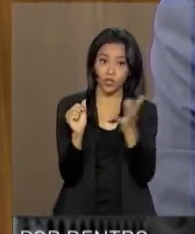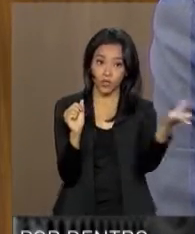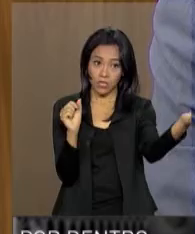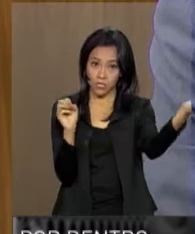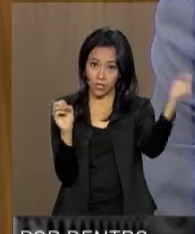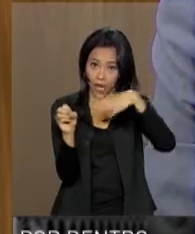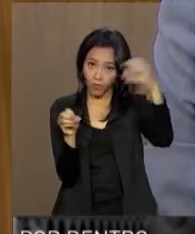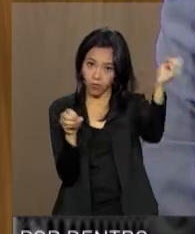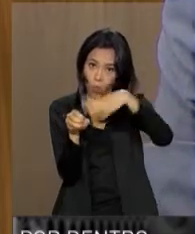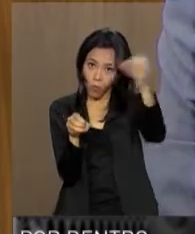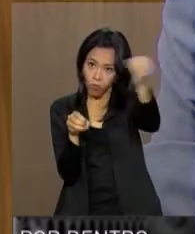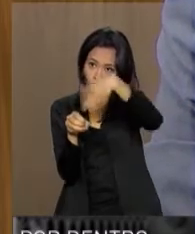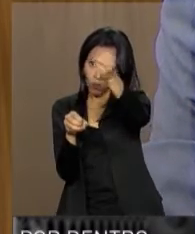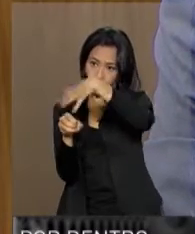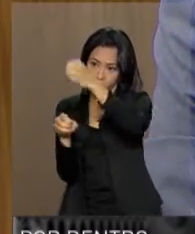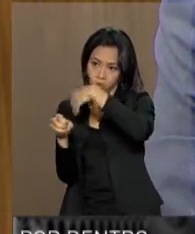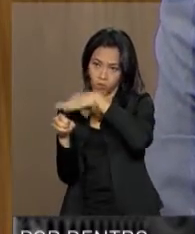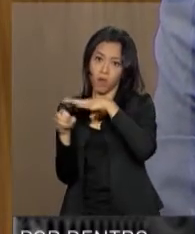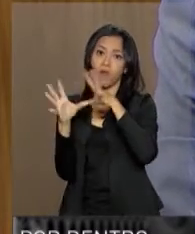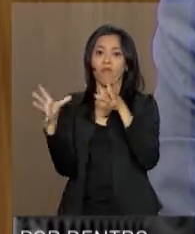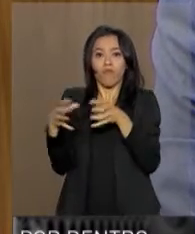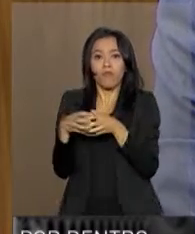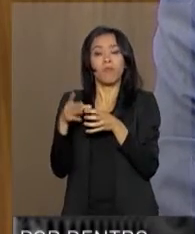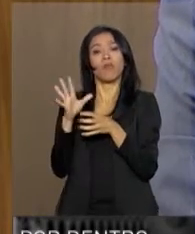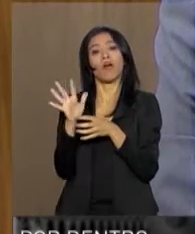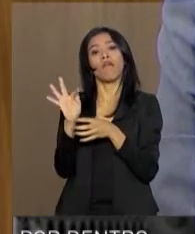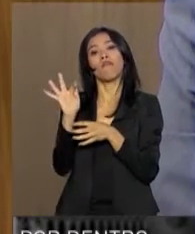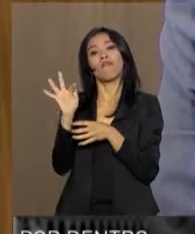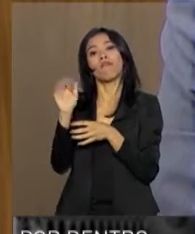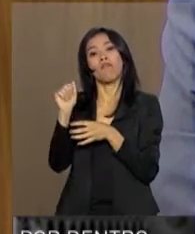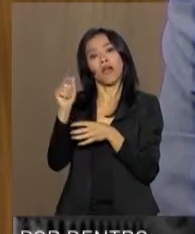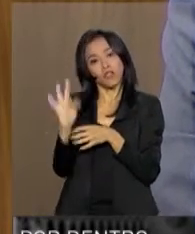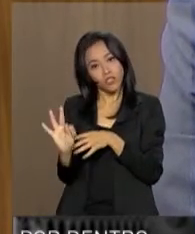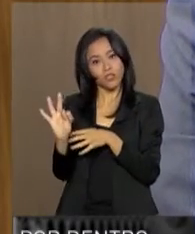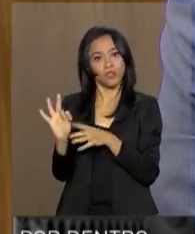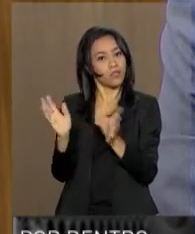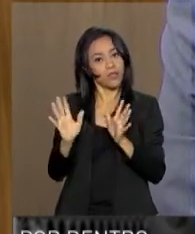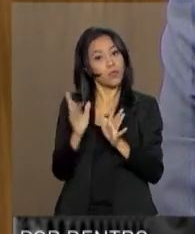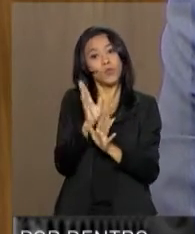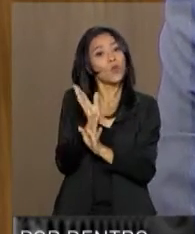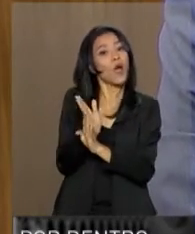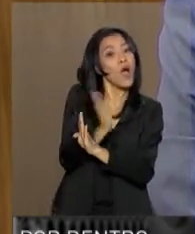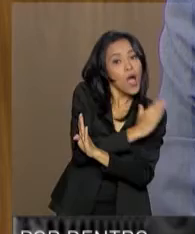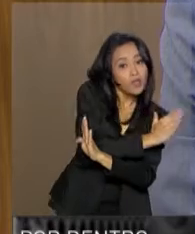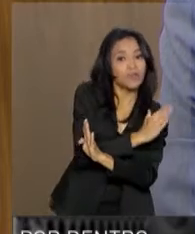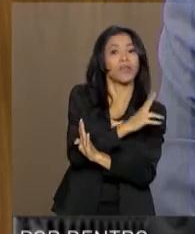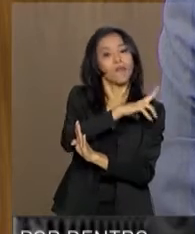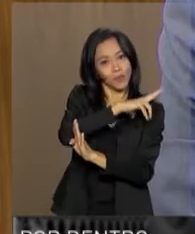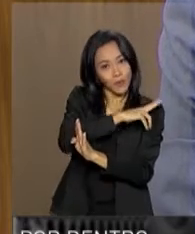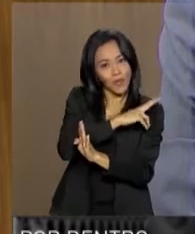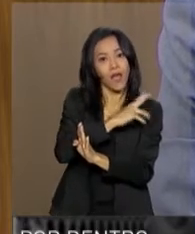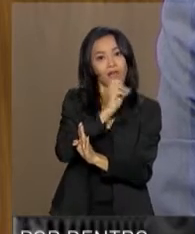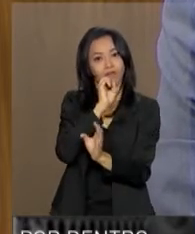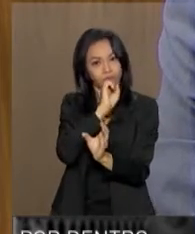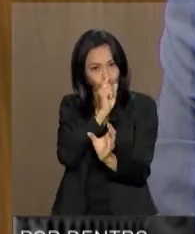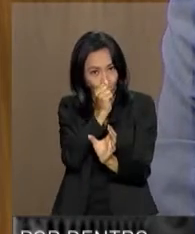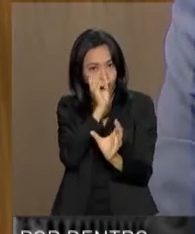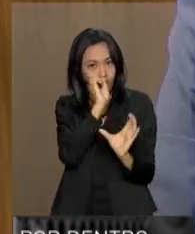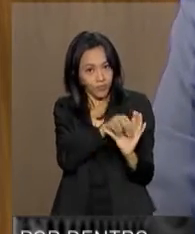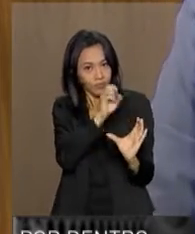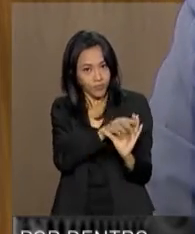e o seguro desemprego então a partir de 88 as contribuições não foram as contas individuais mas sim o recurso está lá à